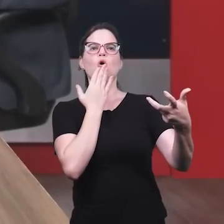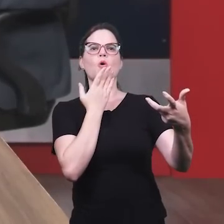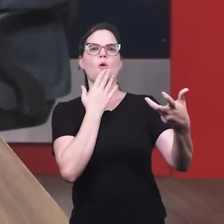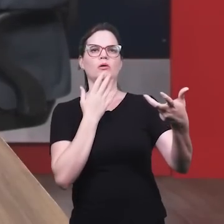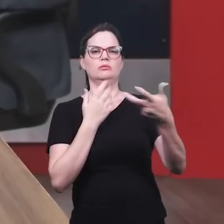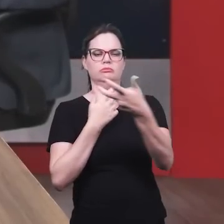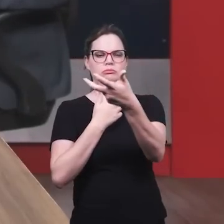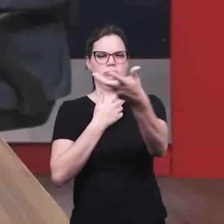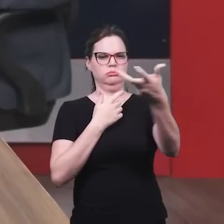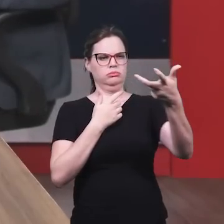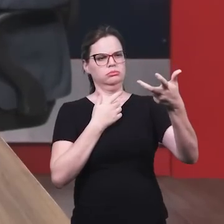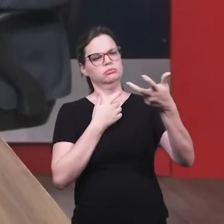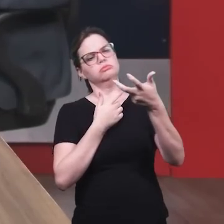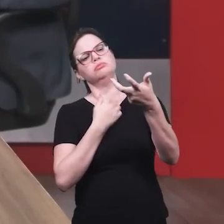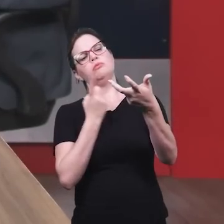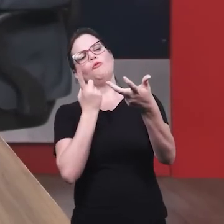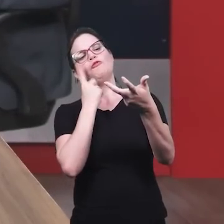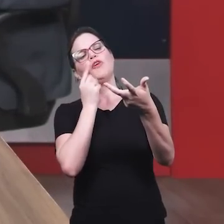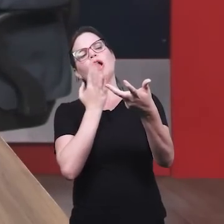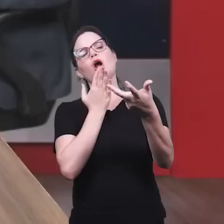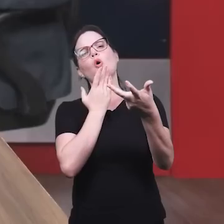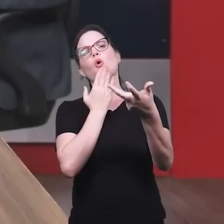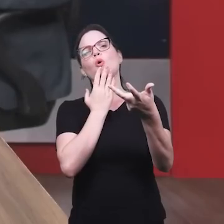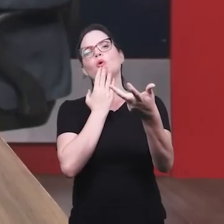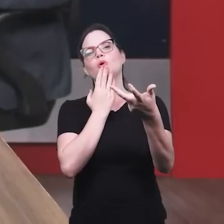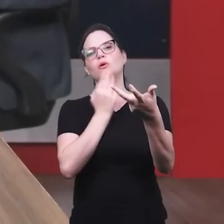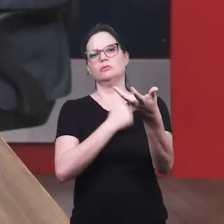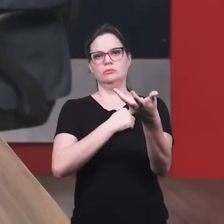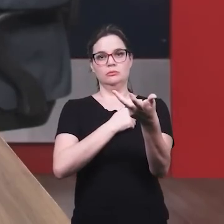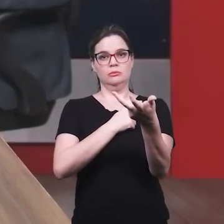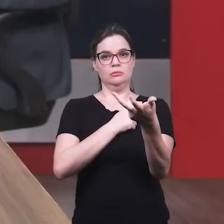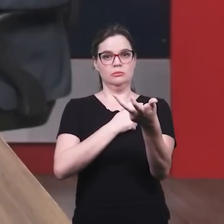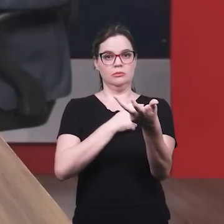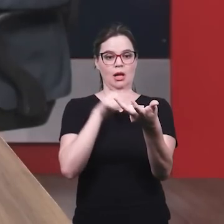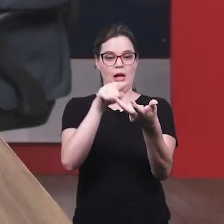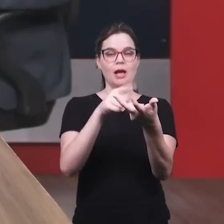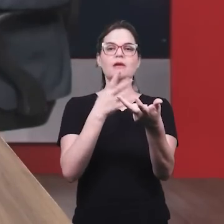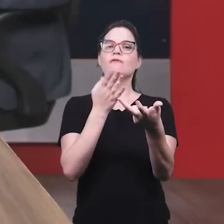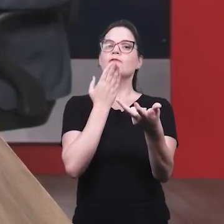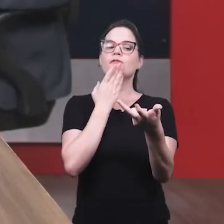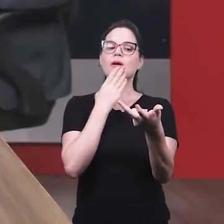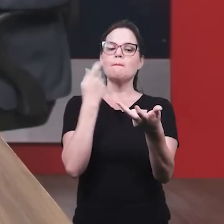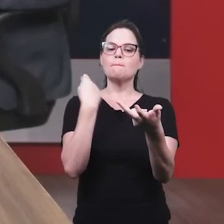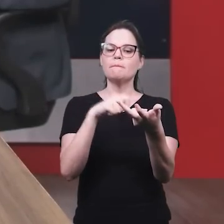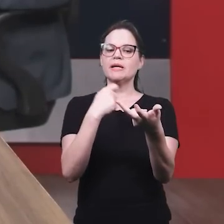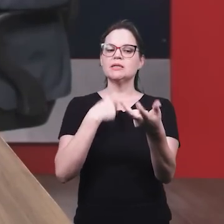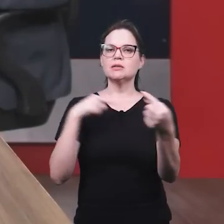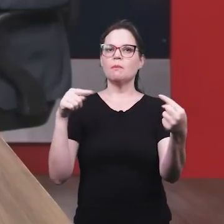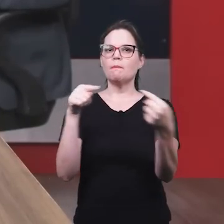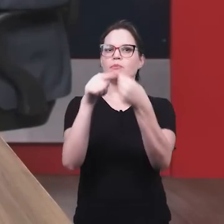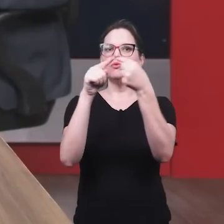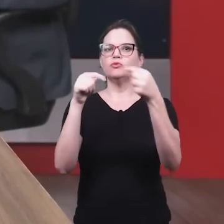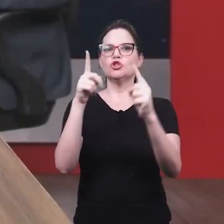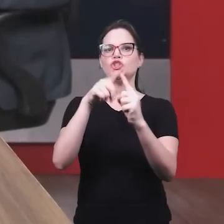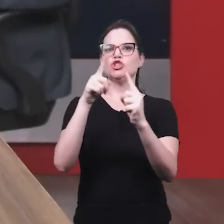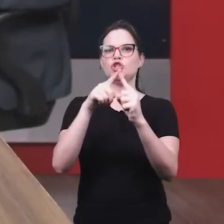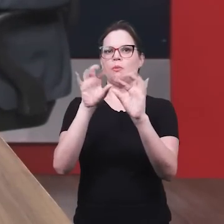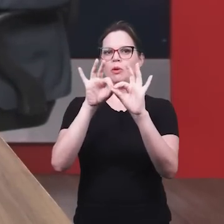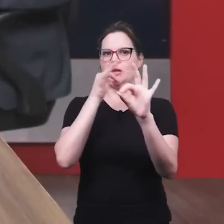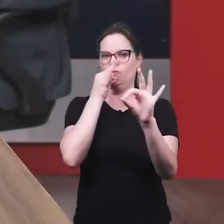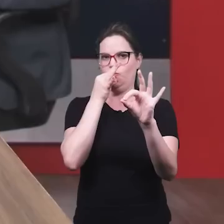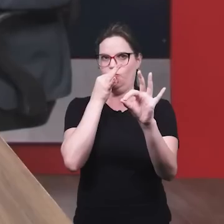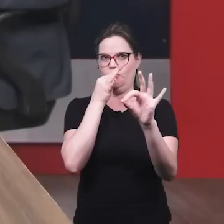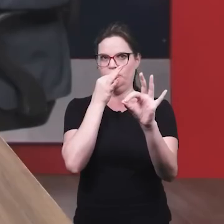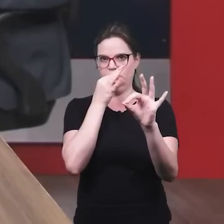e olha a coloração, por quê? A coloração daquele vinho tem que ser correspondente ao fruto que foi usado. Então ele olha isso, se